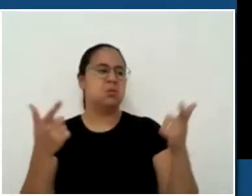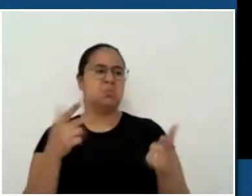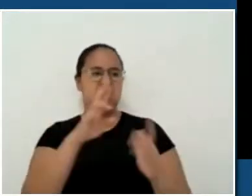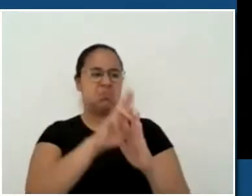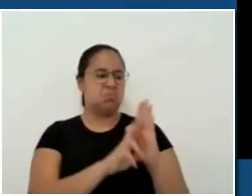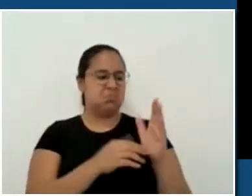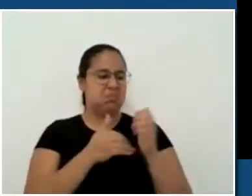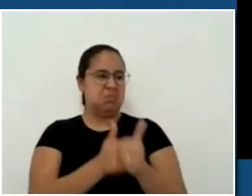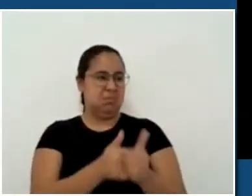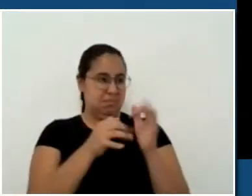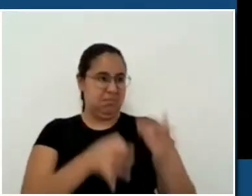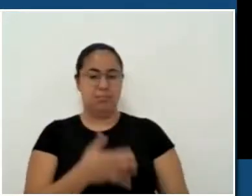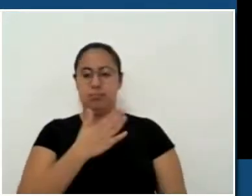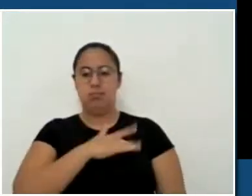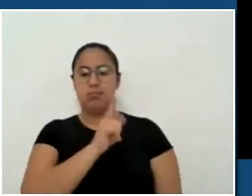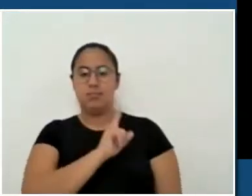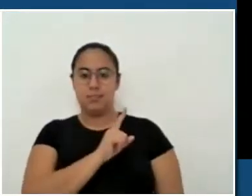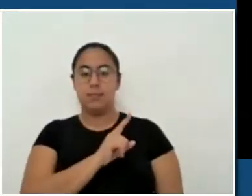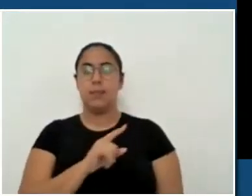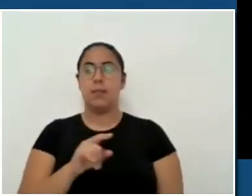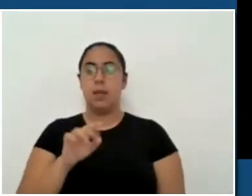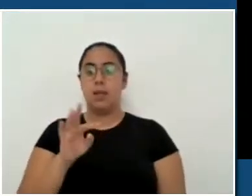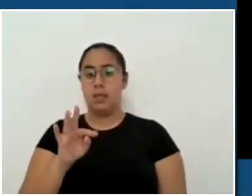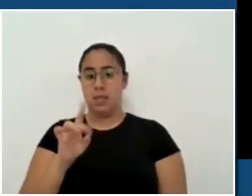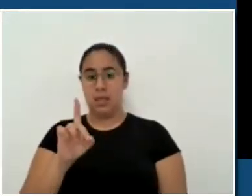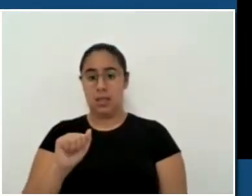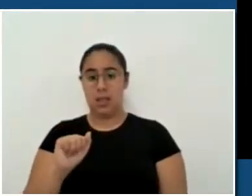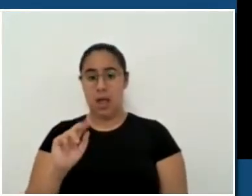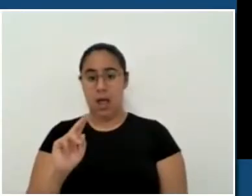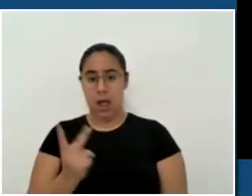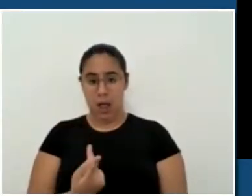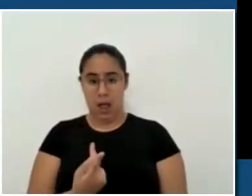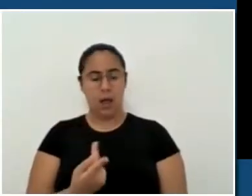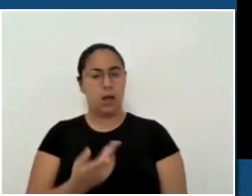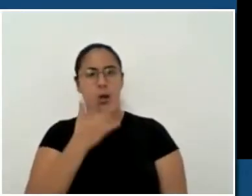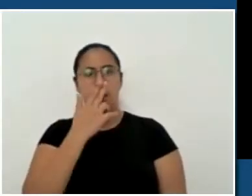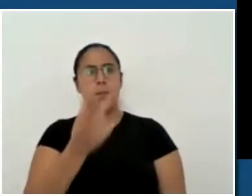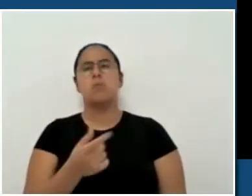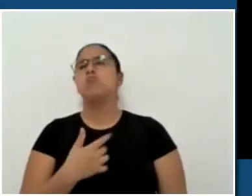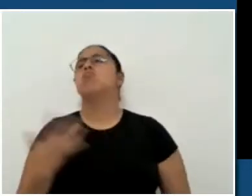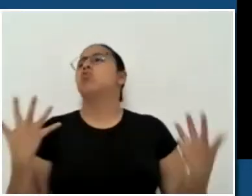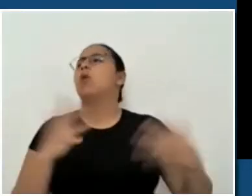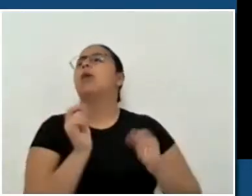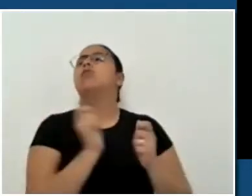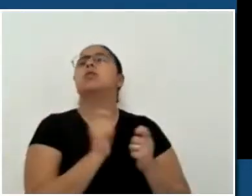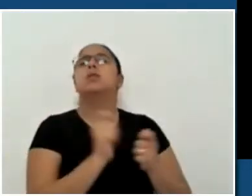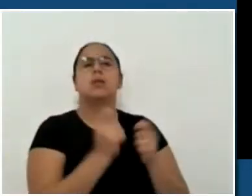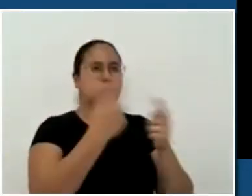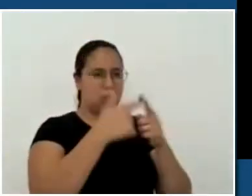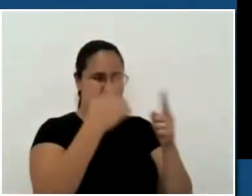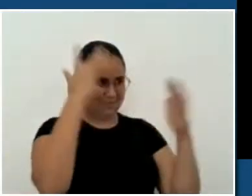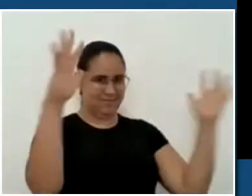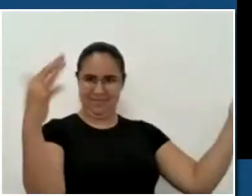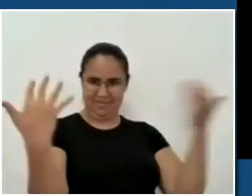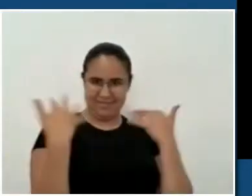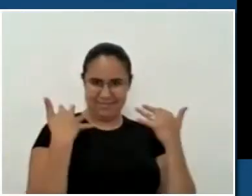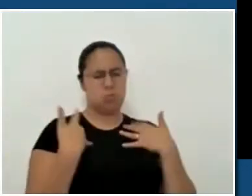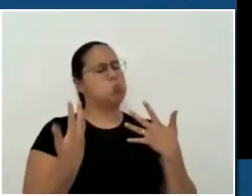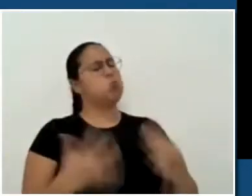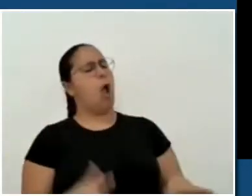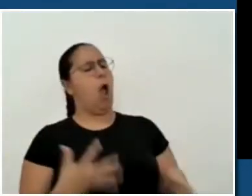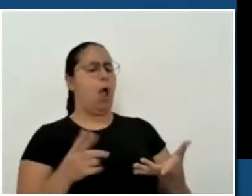Enquanto no TDAH eles fazem uma oposição para ganhar atenção, eu não vou fazer isso, eu não vou fazer aquilo, lembra o TOD, né, o transtorno positivo